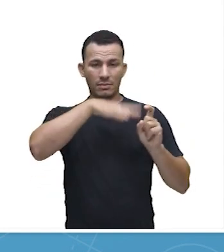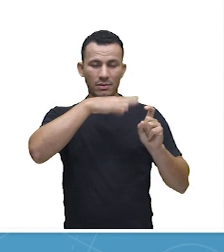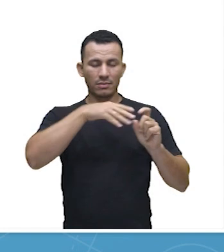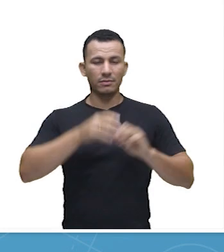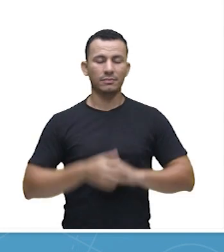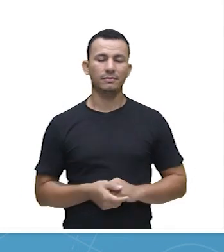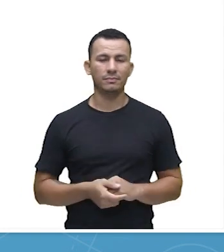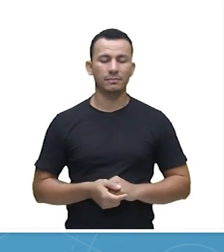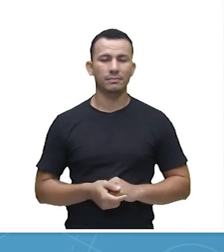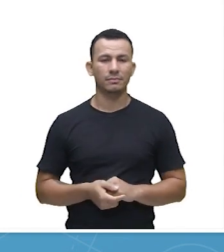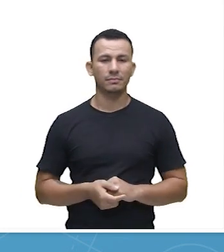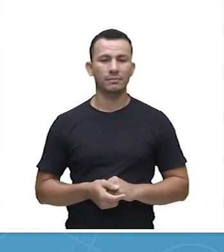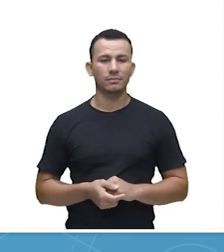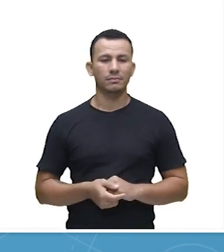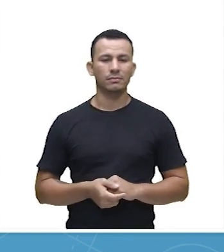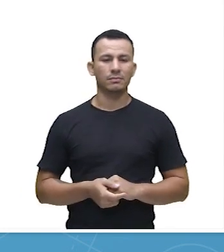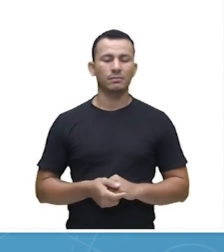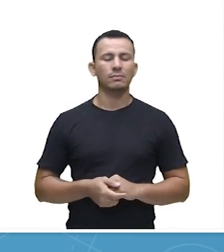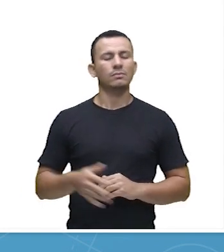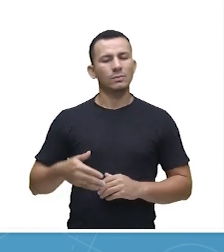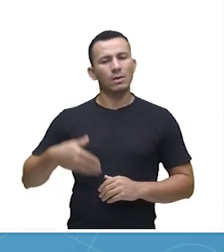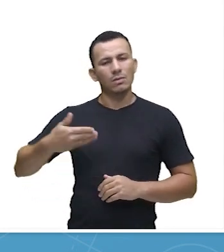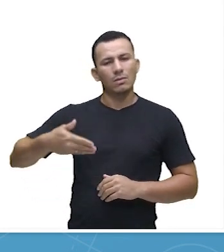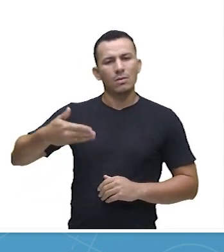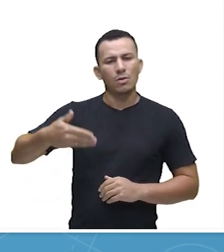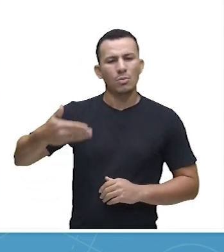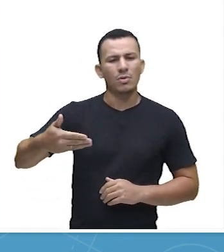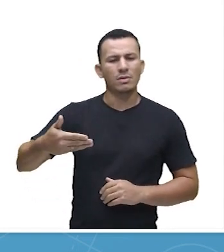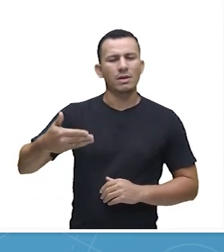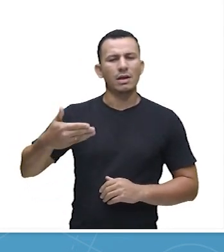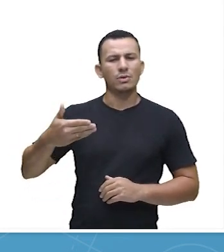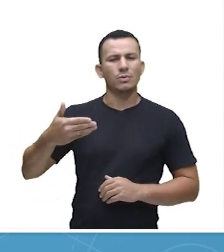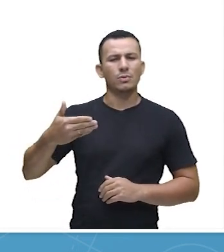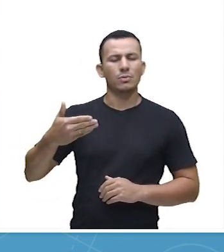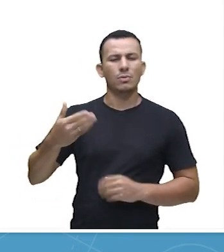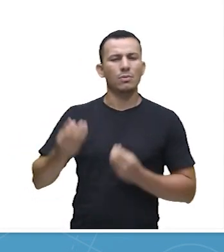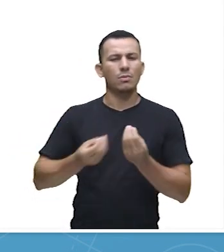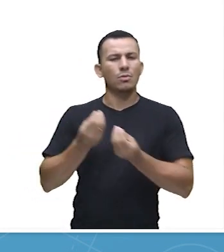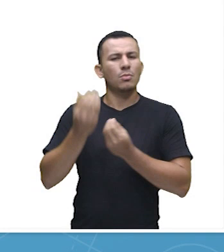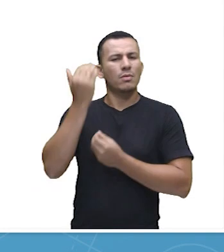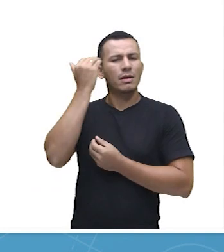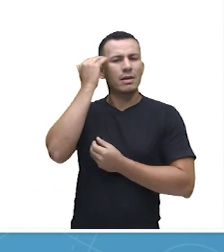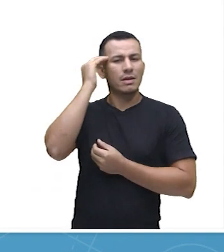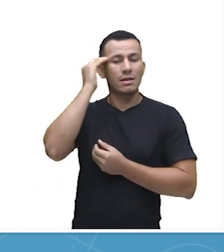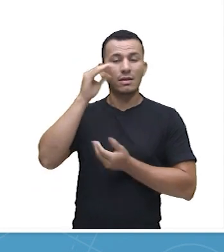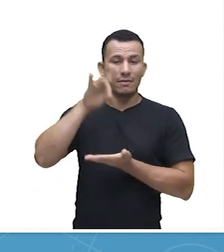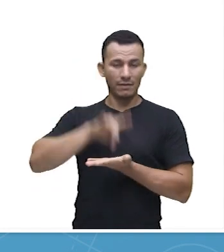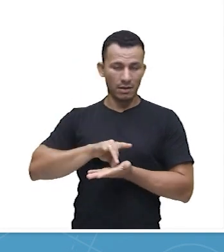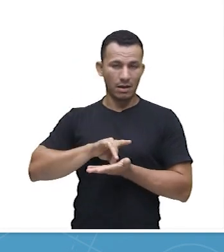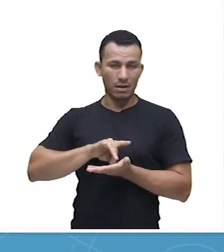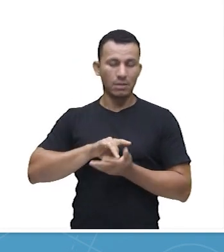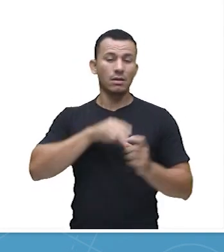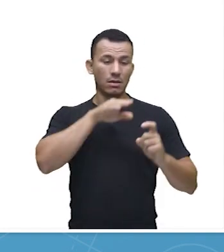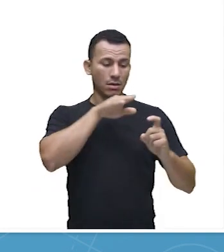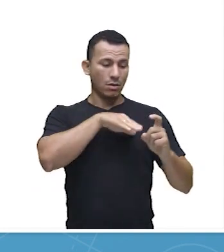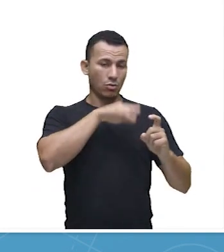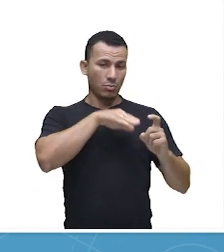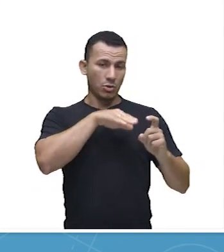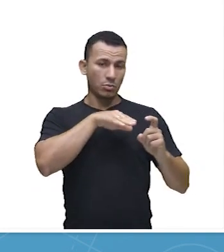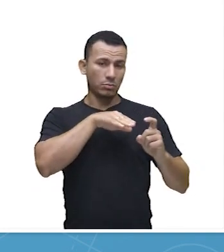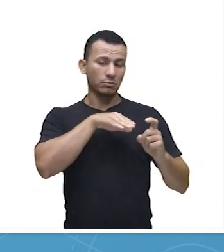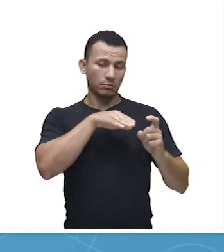olhem aí. Enquanto processo vivo de compreensão da realidade, o mito surge como